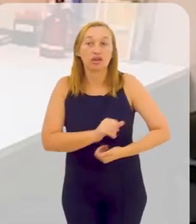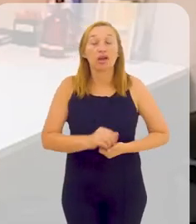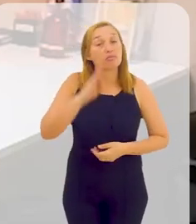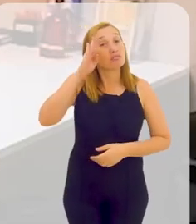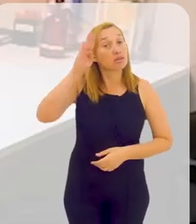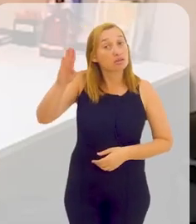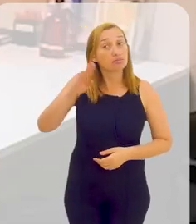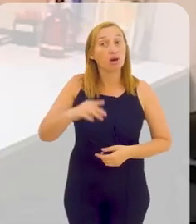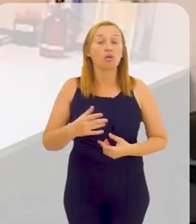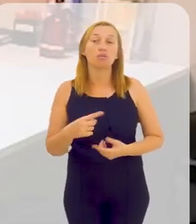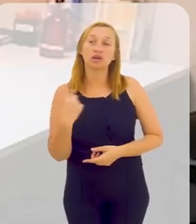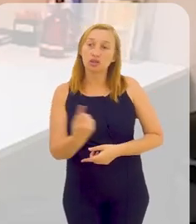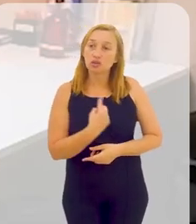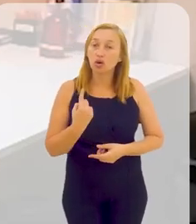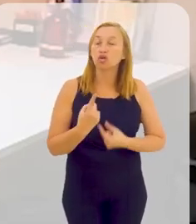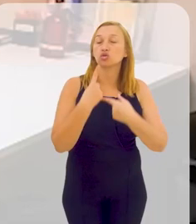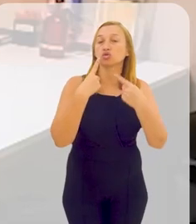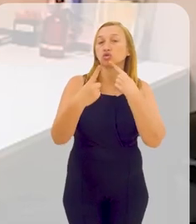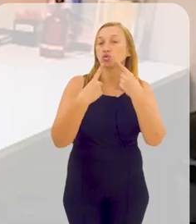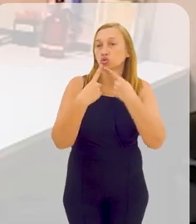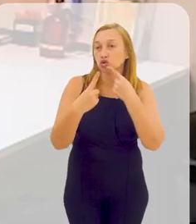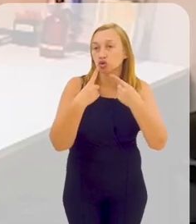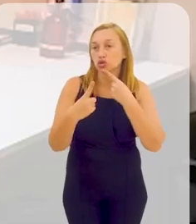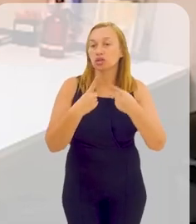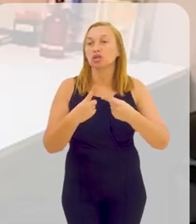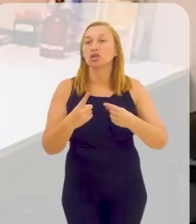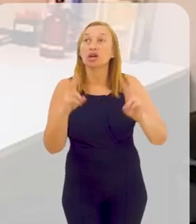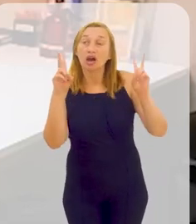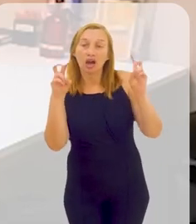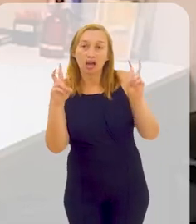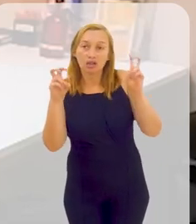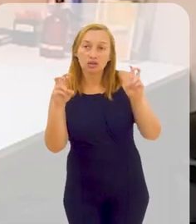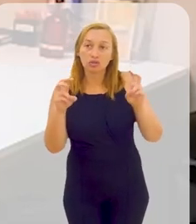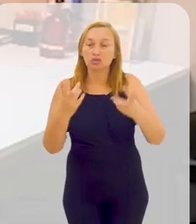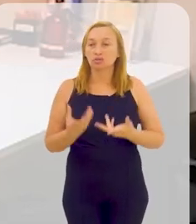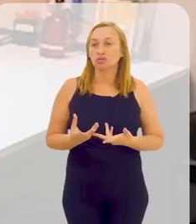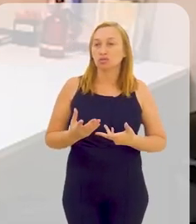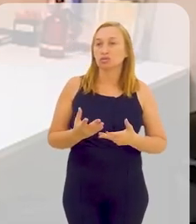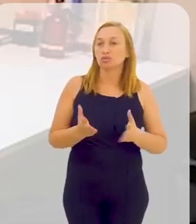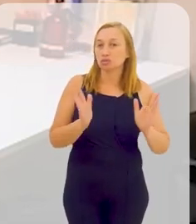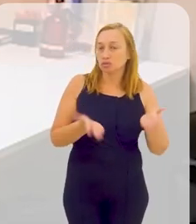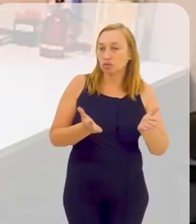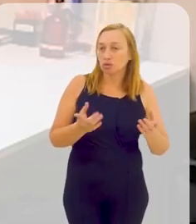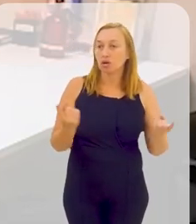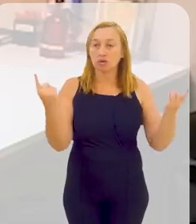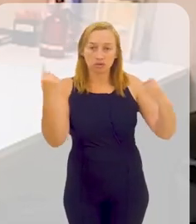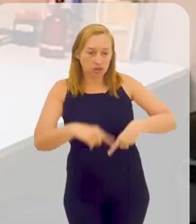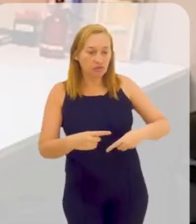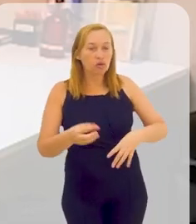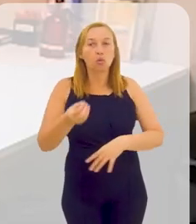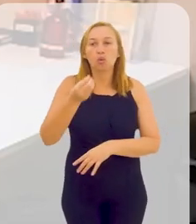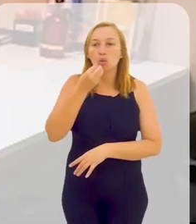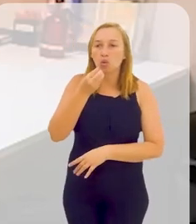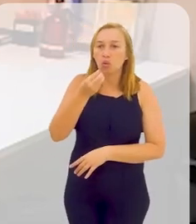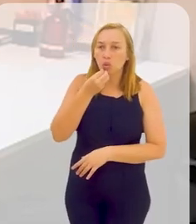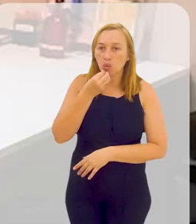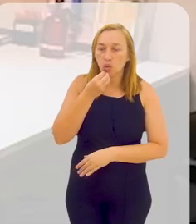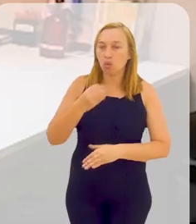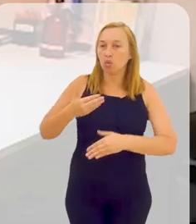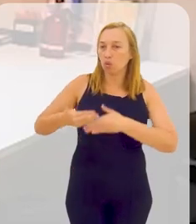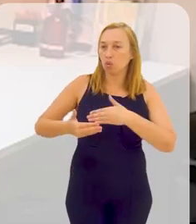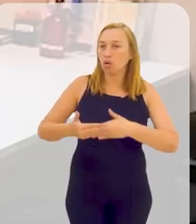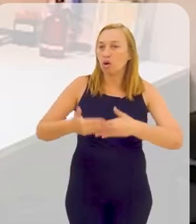é fundamental para a gente discutir as situações de presentes os desafios e as oportunidades